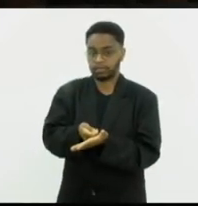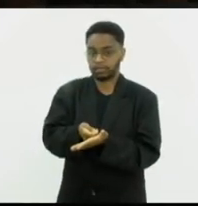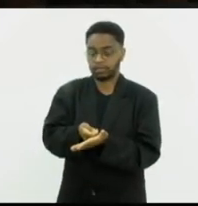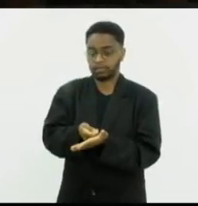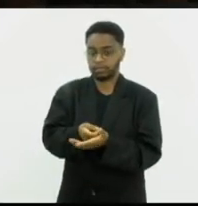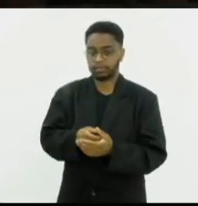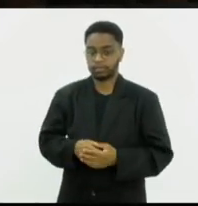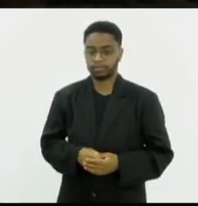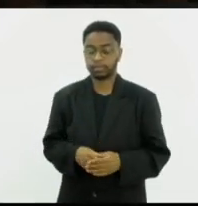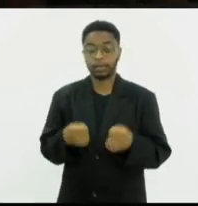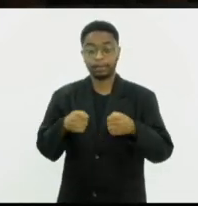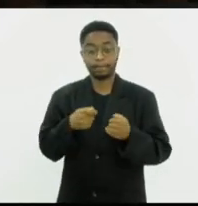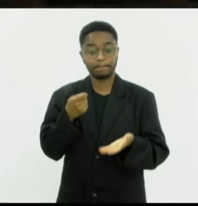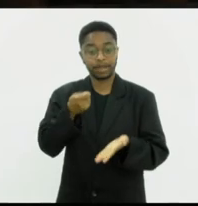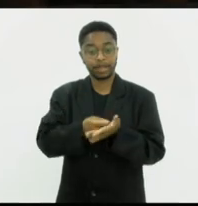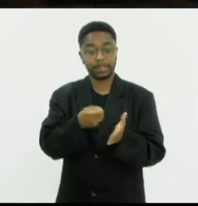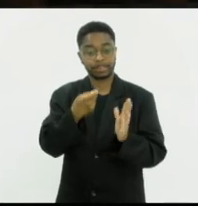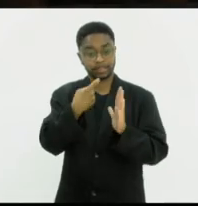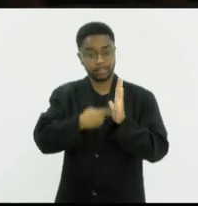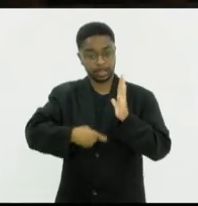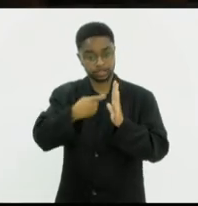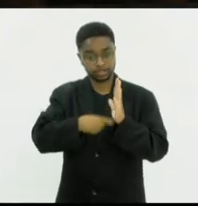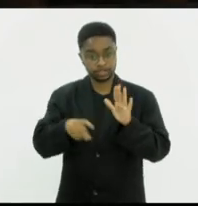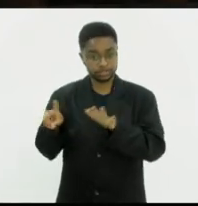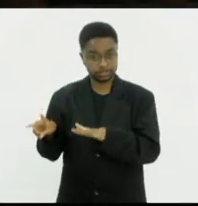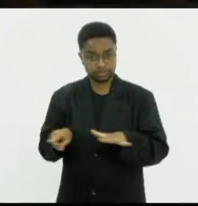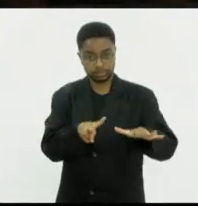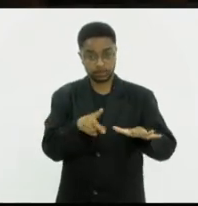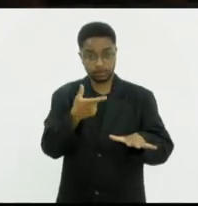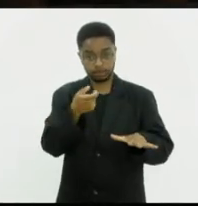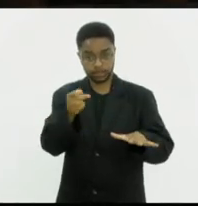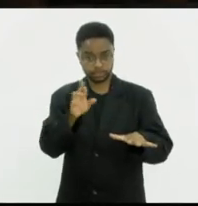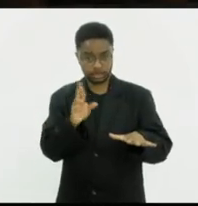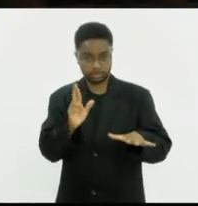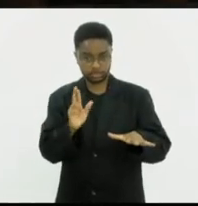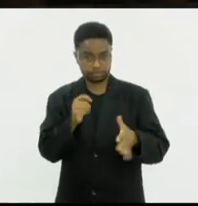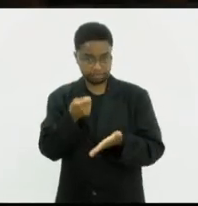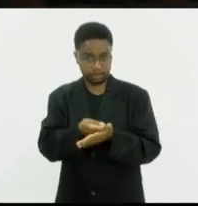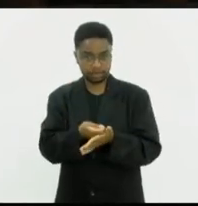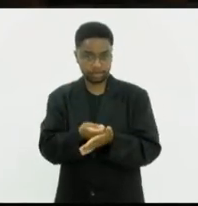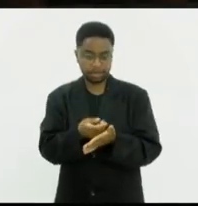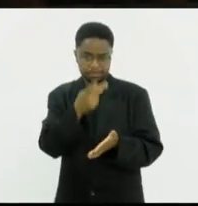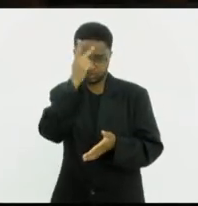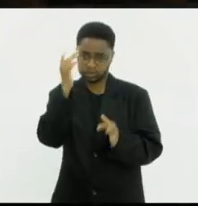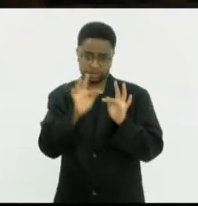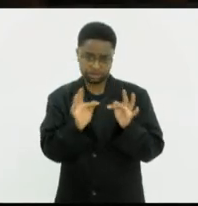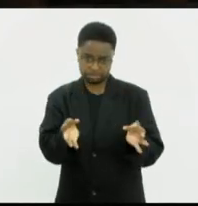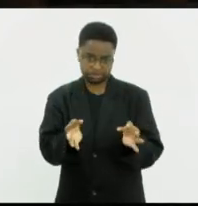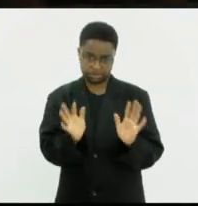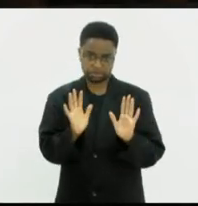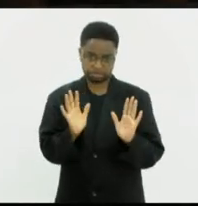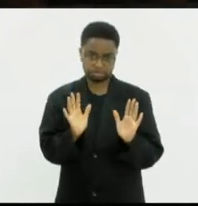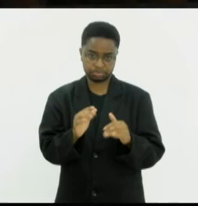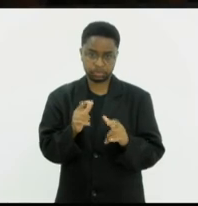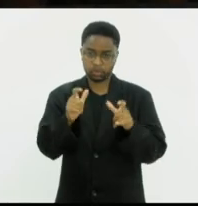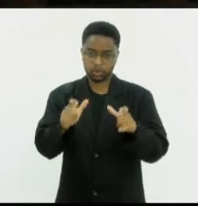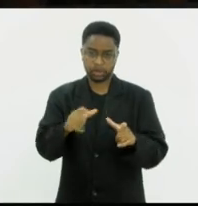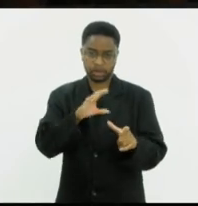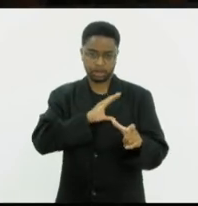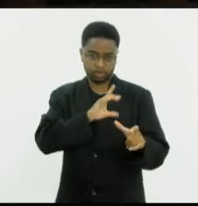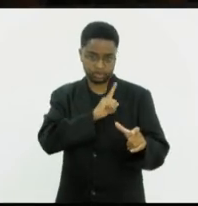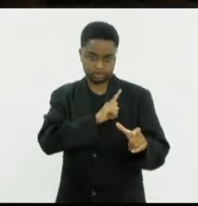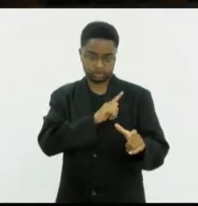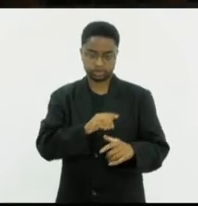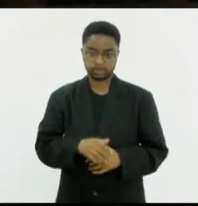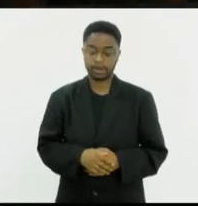uma taxa semanal de R$ 20, é uma pessoa simples, simples, não, lá na estrada, lá em Campo Grande.